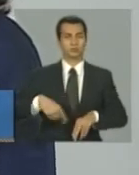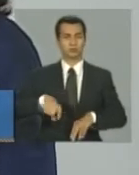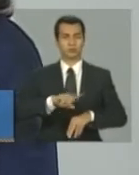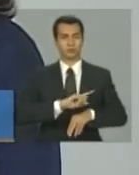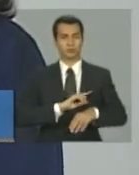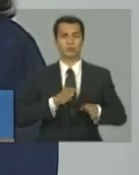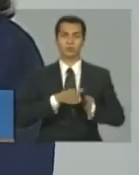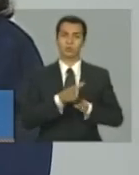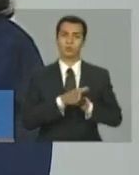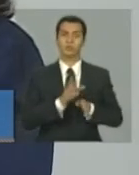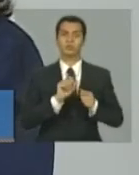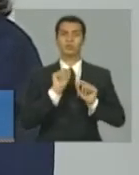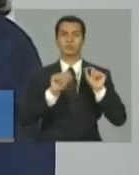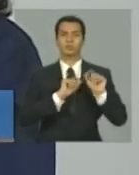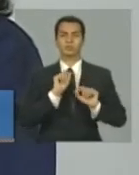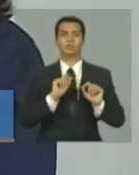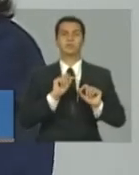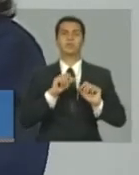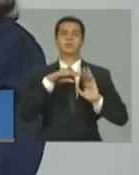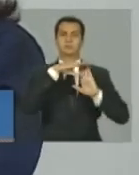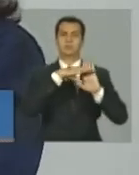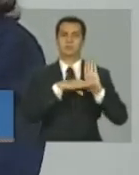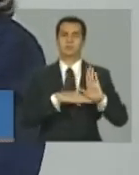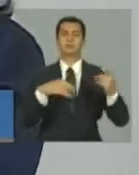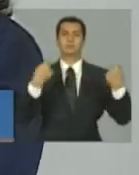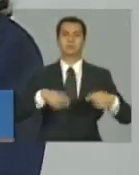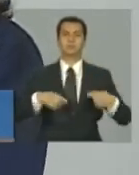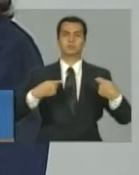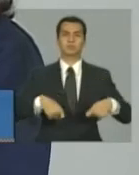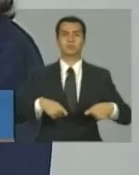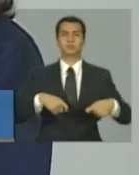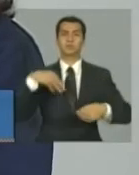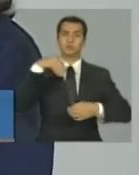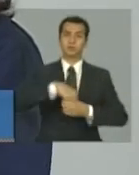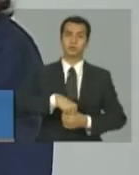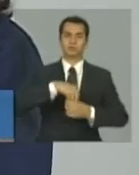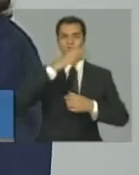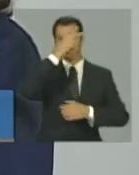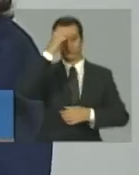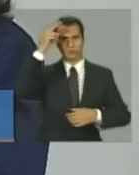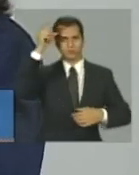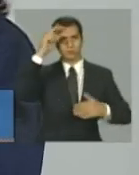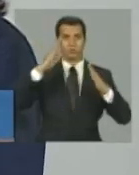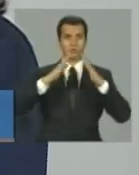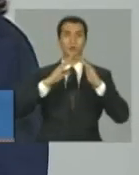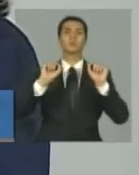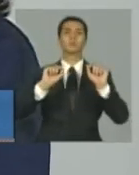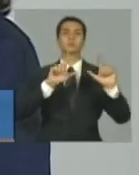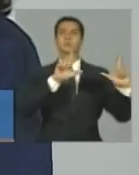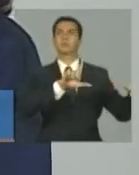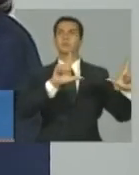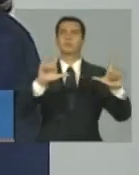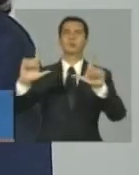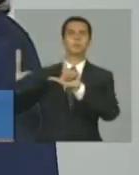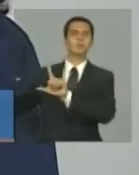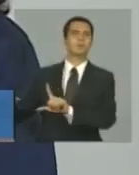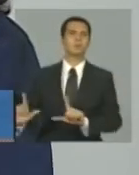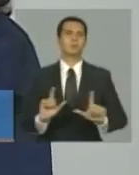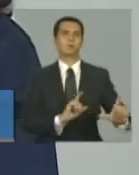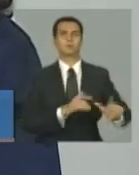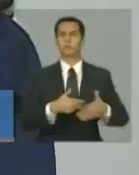nossa orientação é que essas listas ficam fixadas em um local no mural da prefeitura que qualquer cidadão possa identificá-los